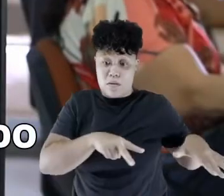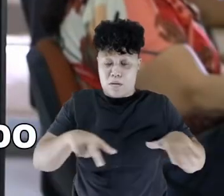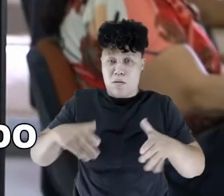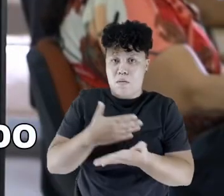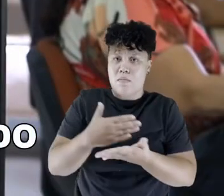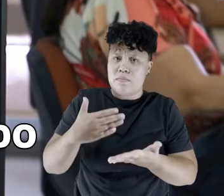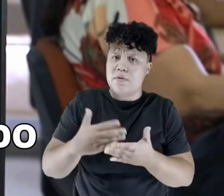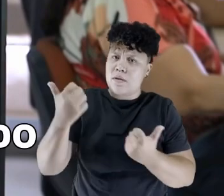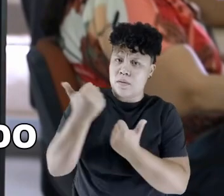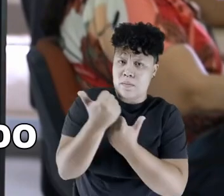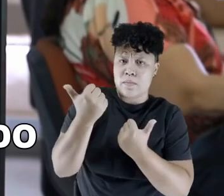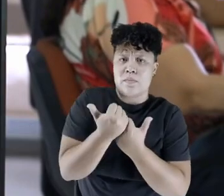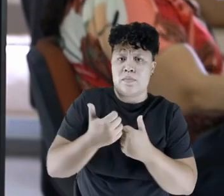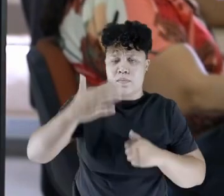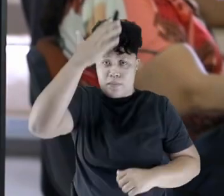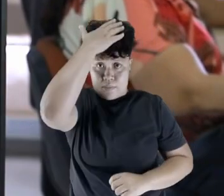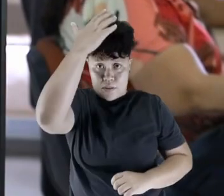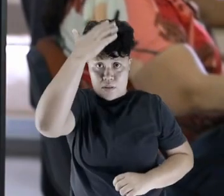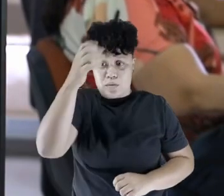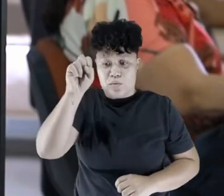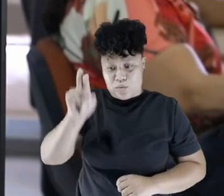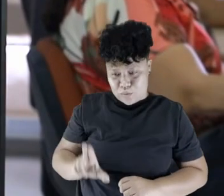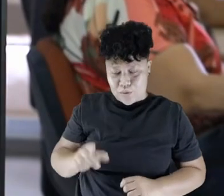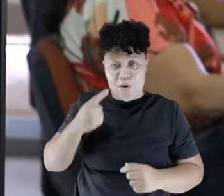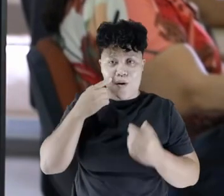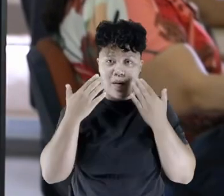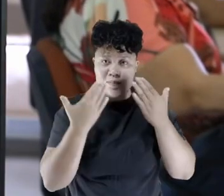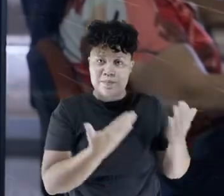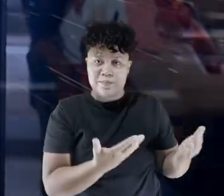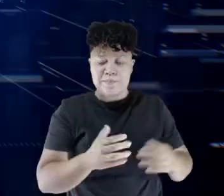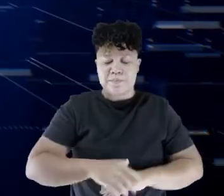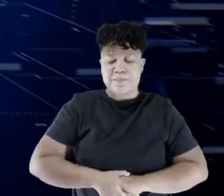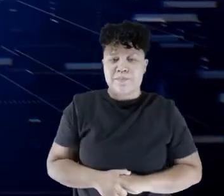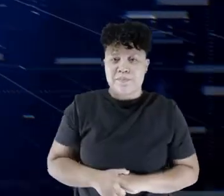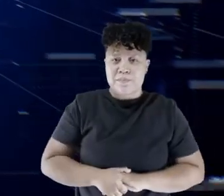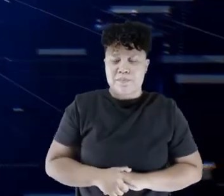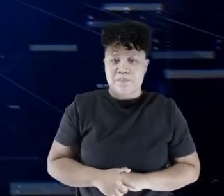A semana começa com mais apoio do Estado ao Rio Grande do Sul. Acompanhe os destaques.